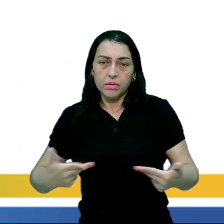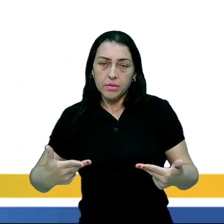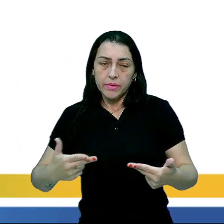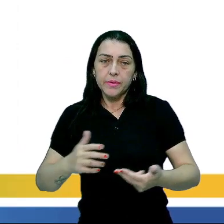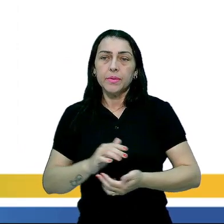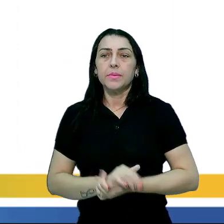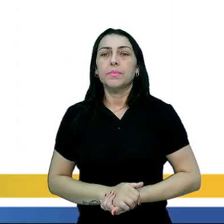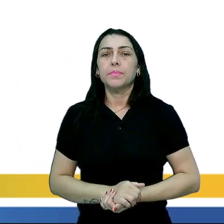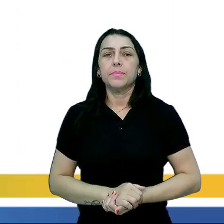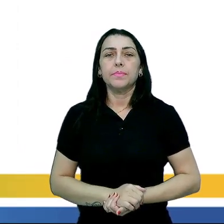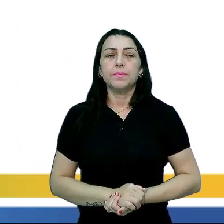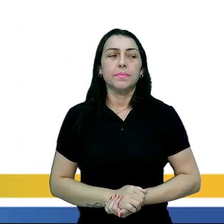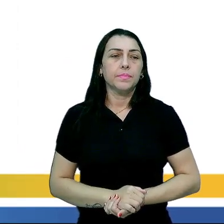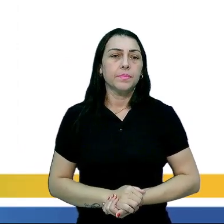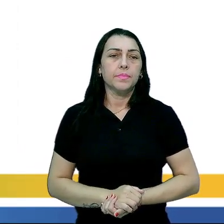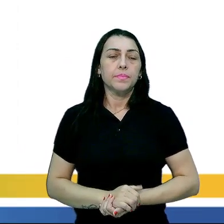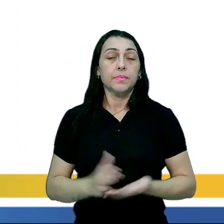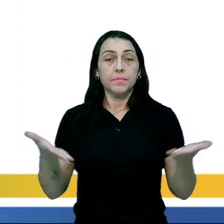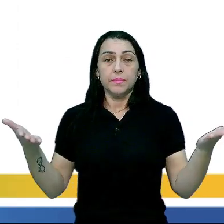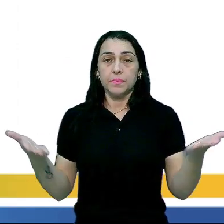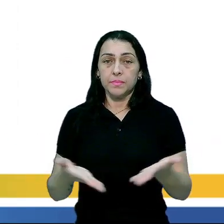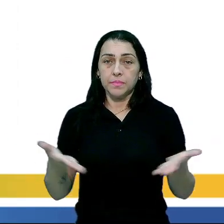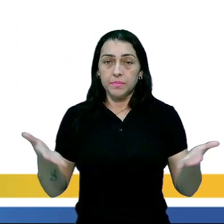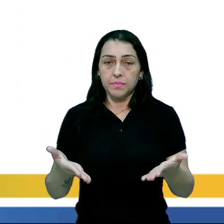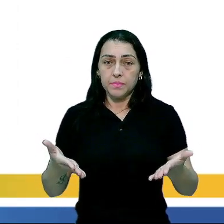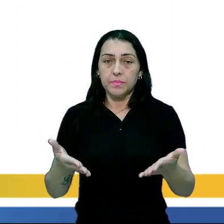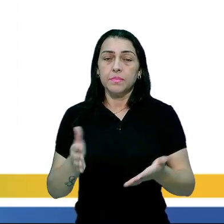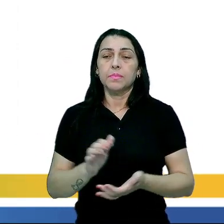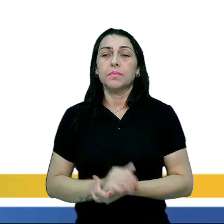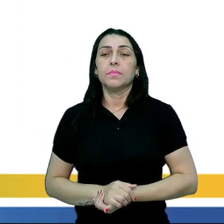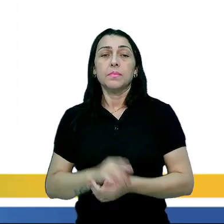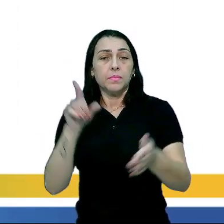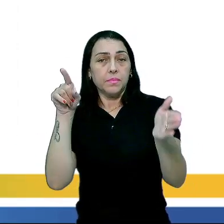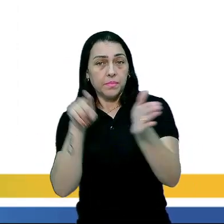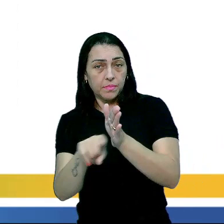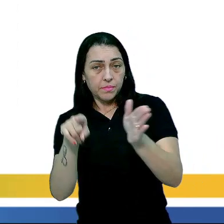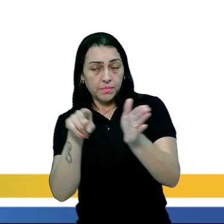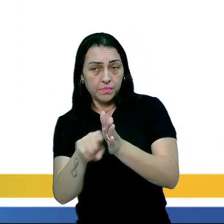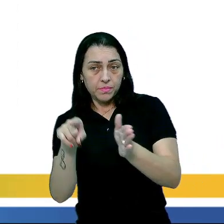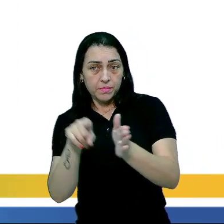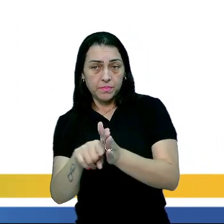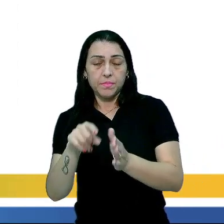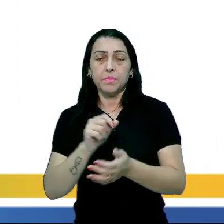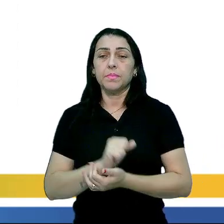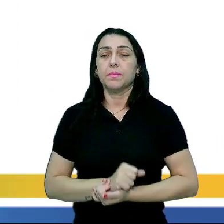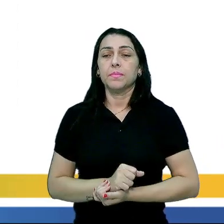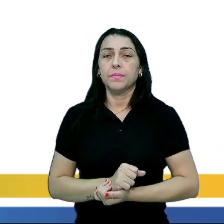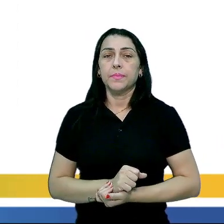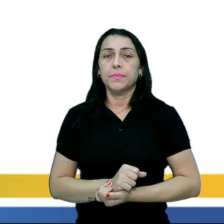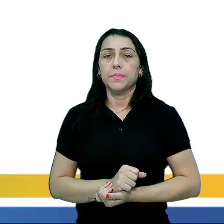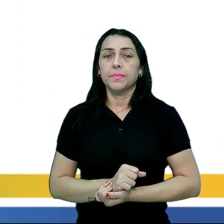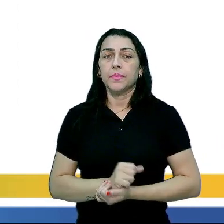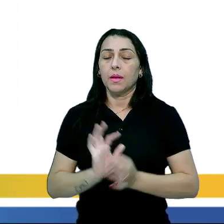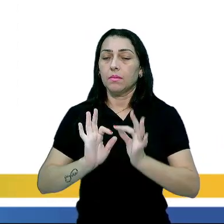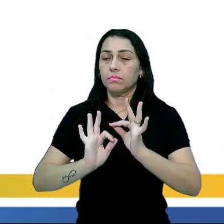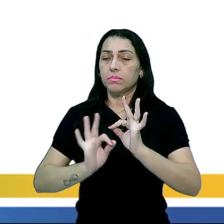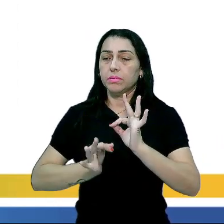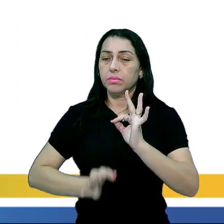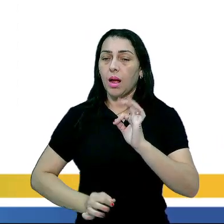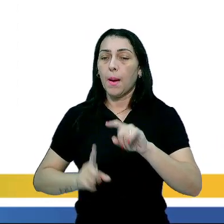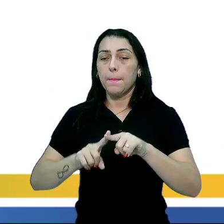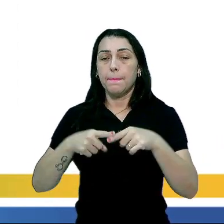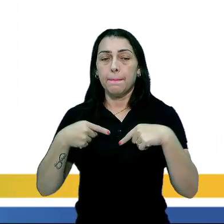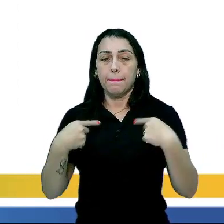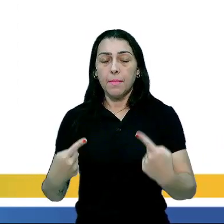coisas. Então, agora nós vamos tratar de uma questão, tanto quanto longa, mas de